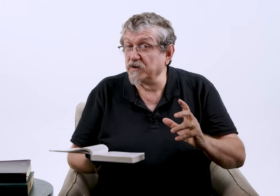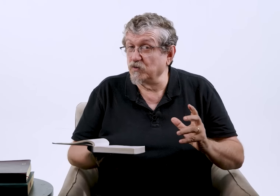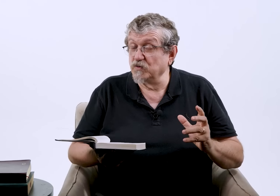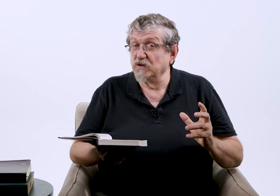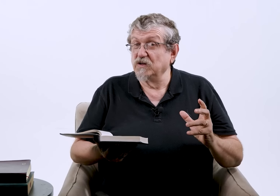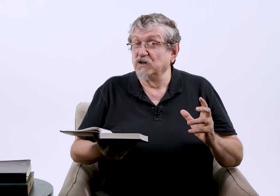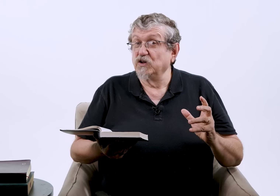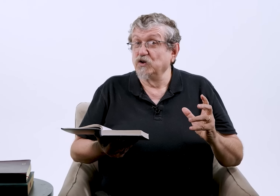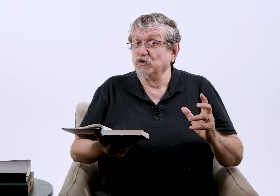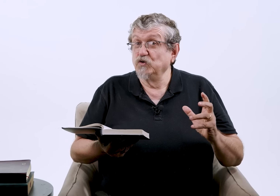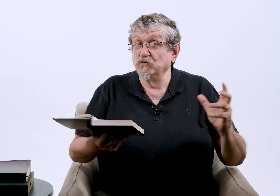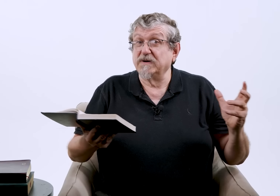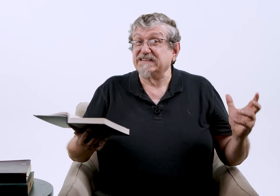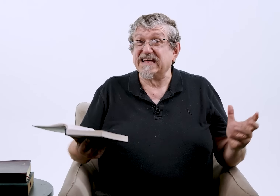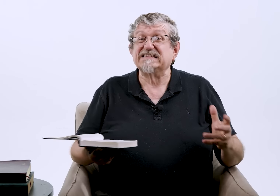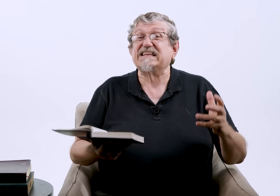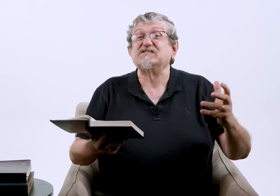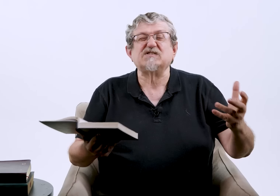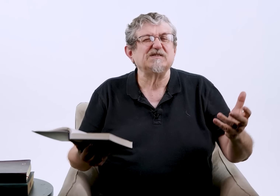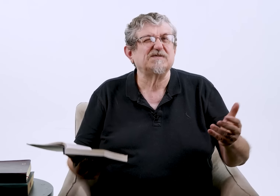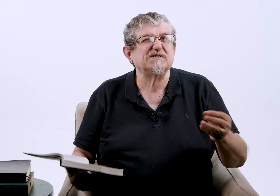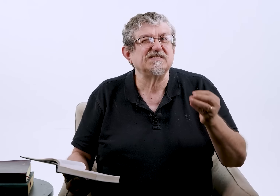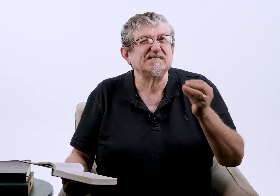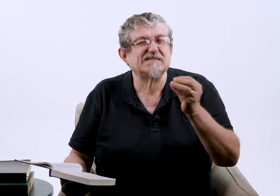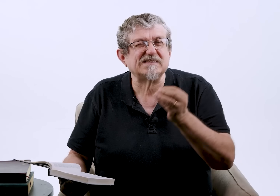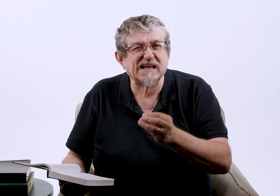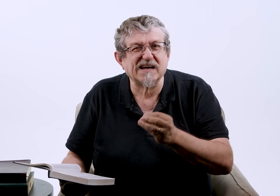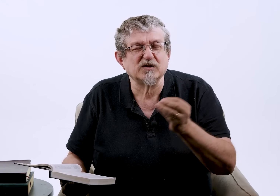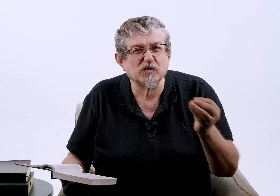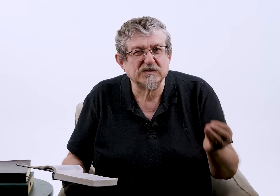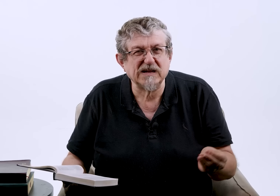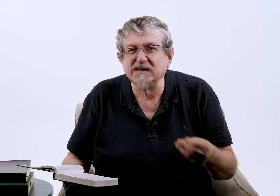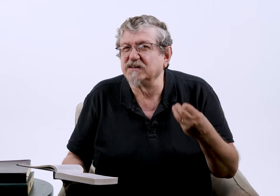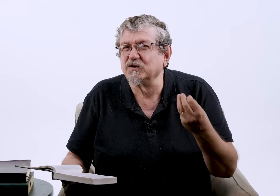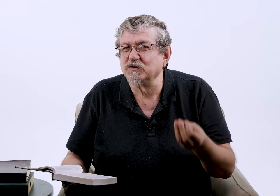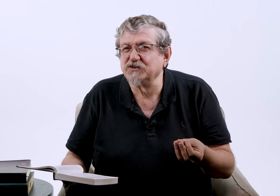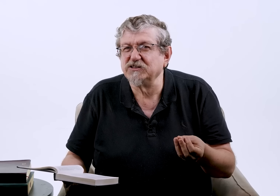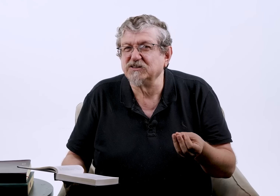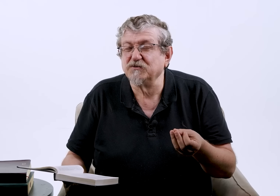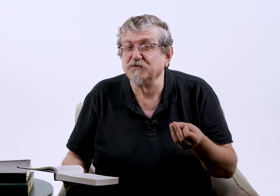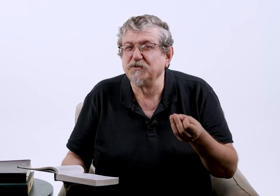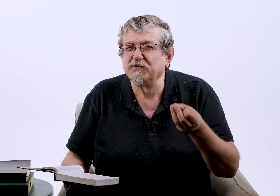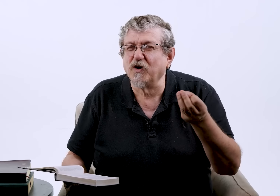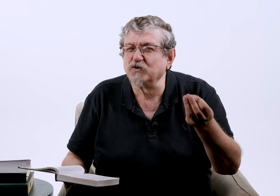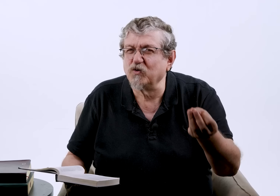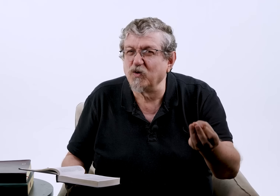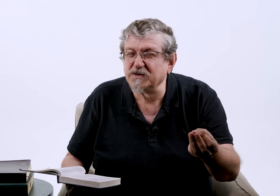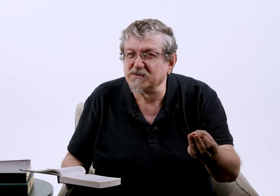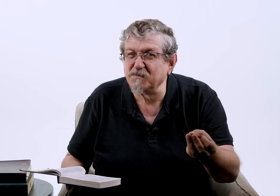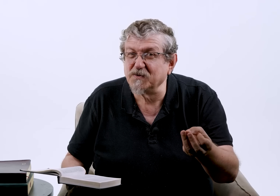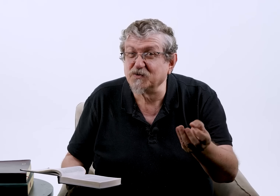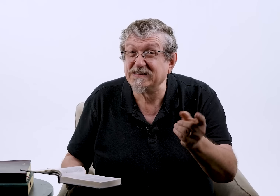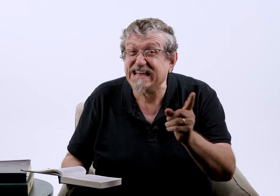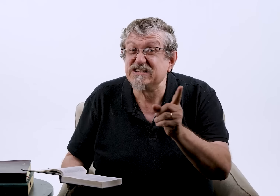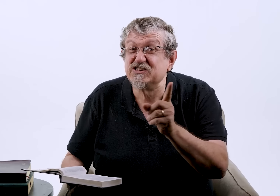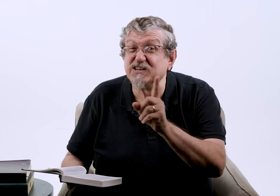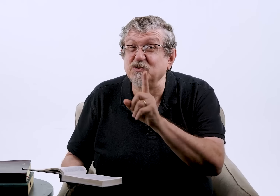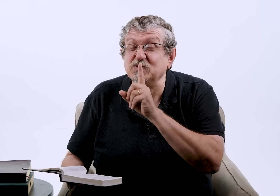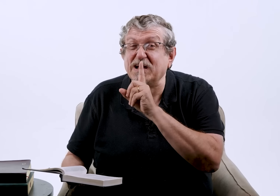Quando eu, numa tentativa de ensinar a doutrina e a teologia, me volto contra essa